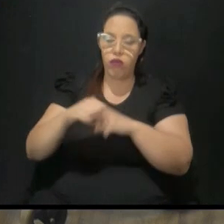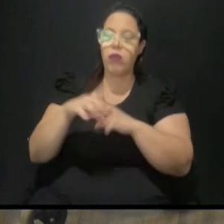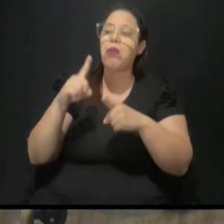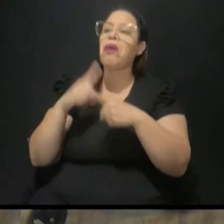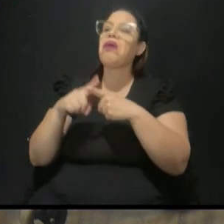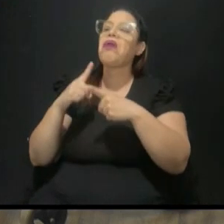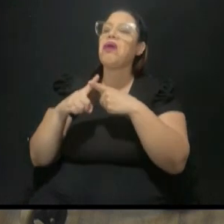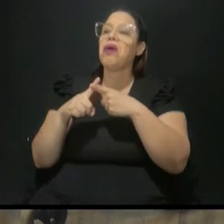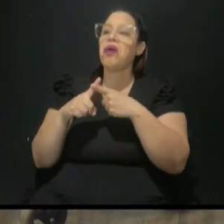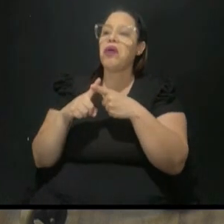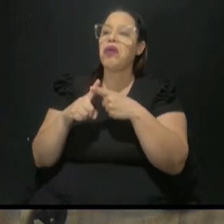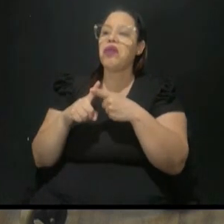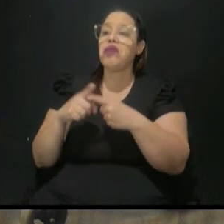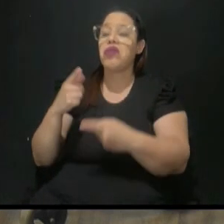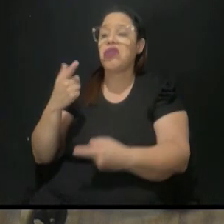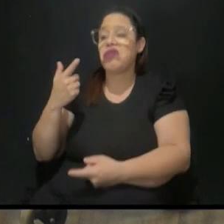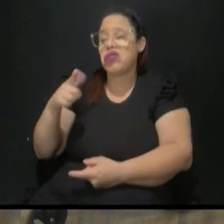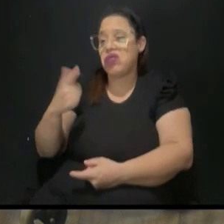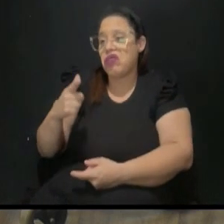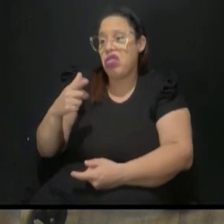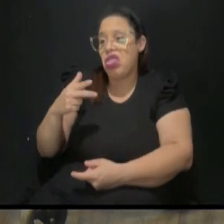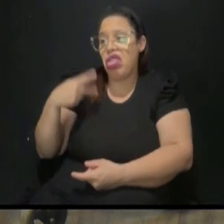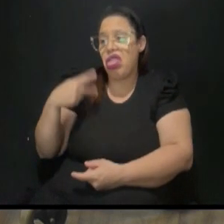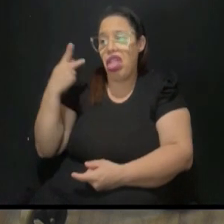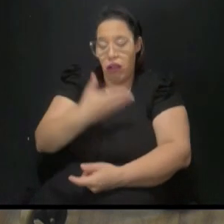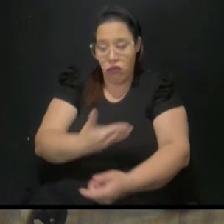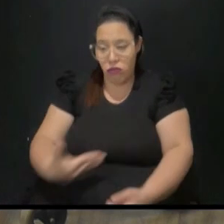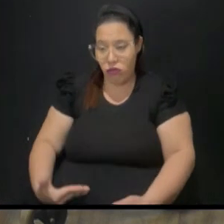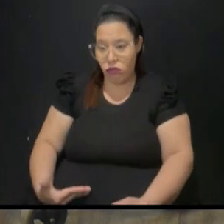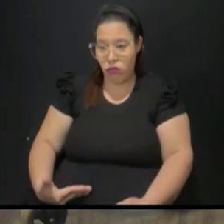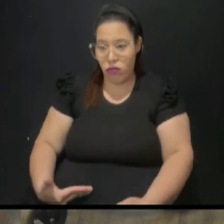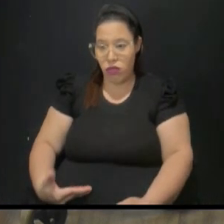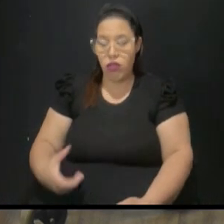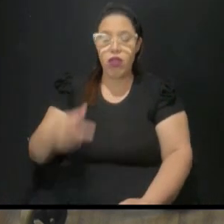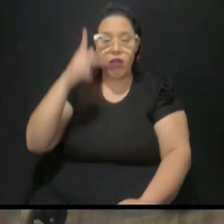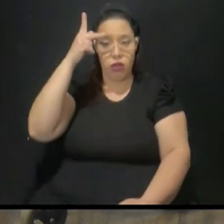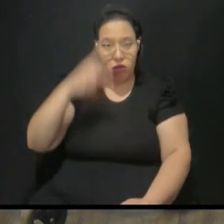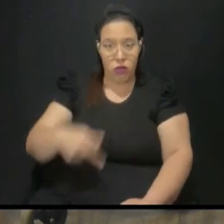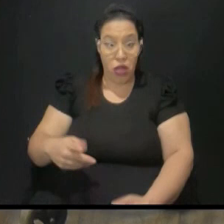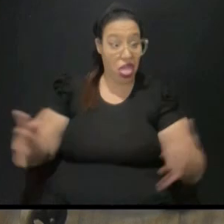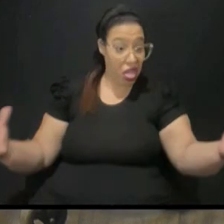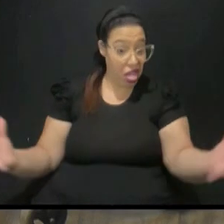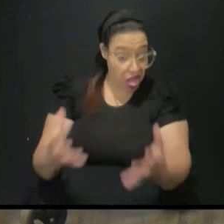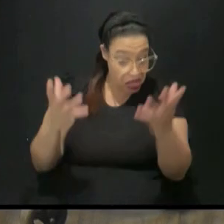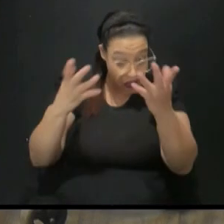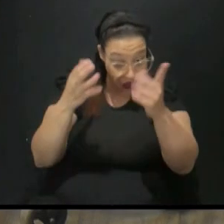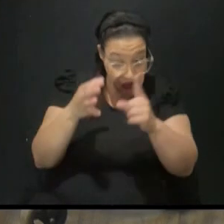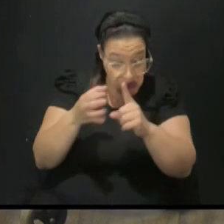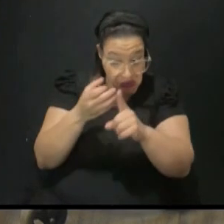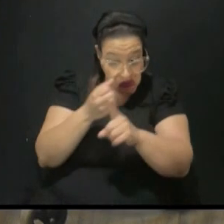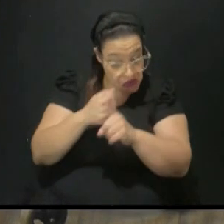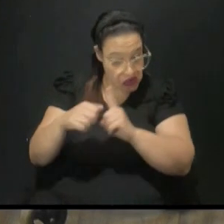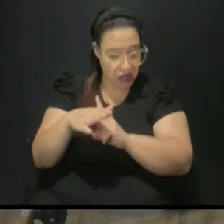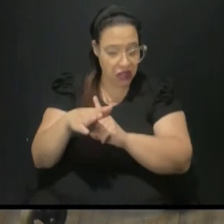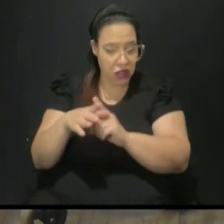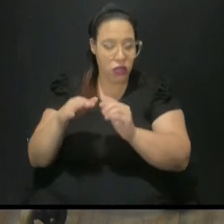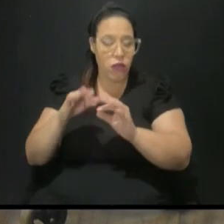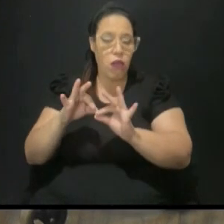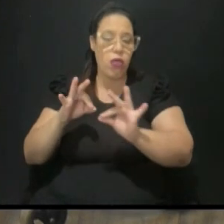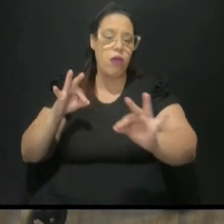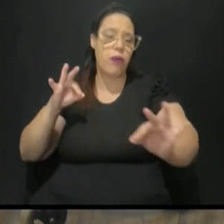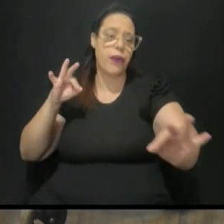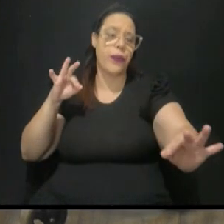não há política pública, depois o próprio engajamento social ali acaba tendo um distanciamento. Isso